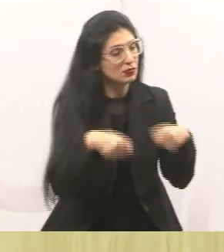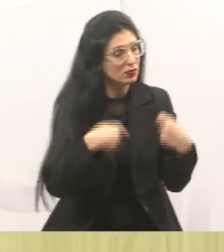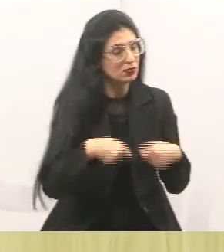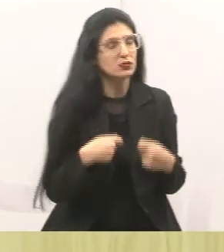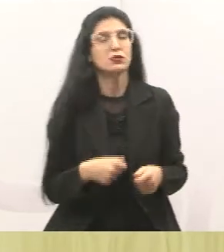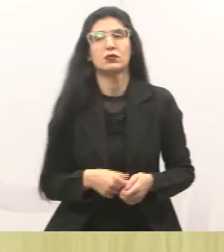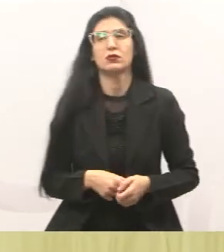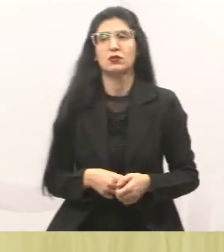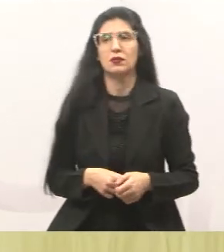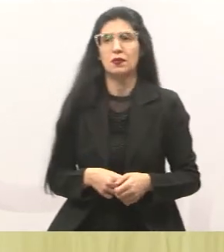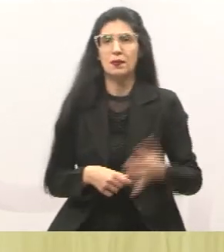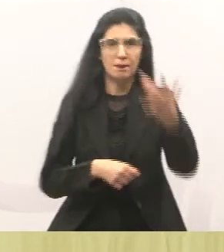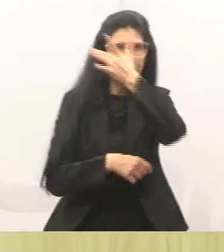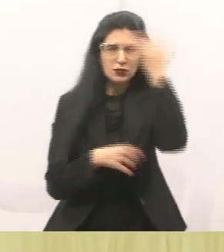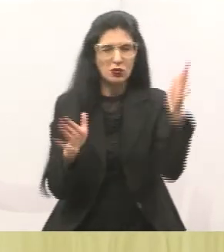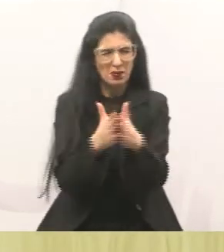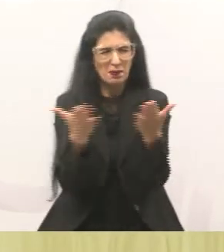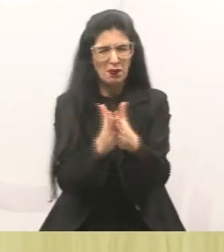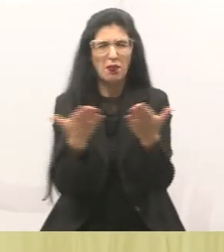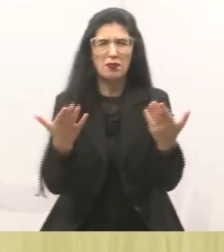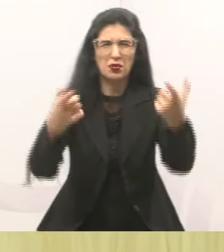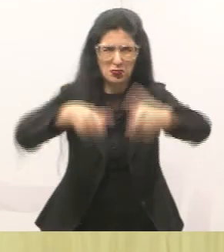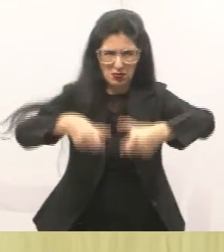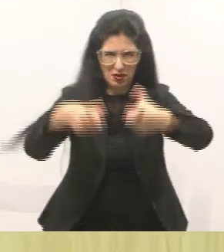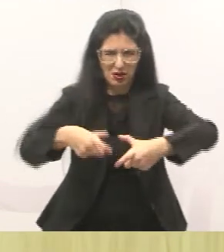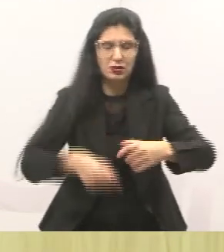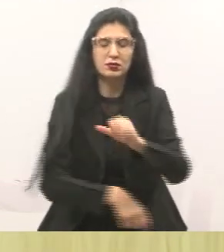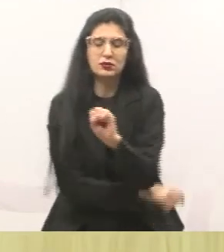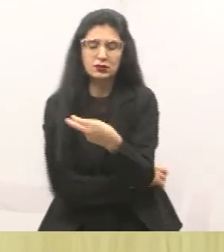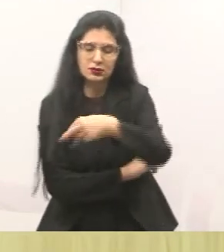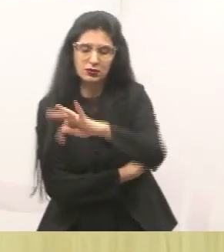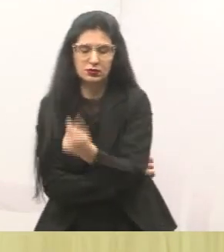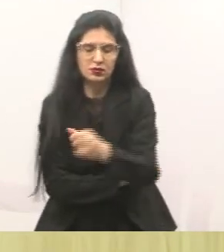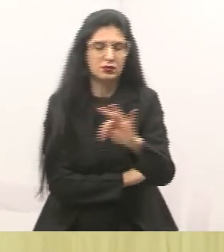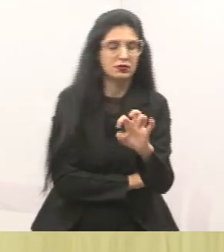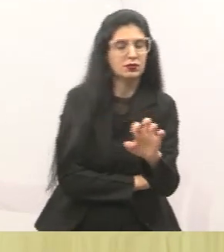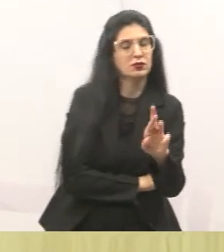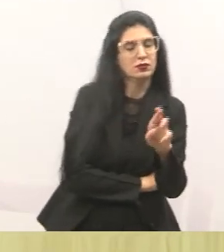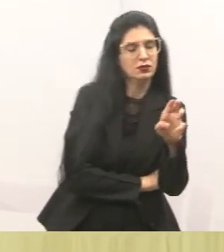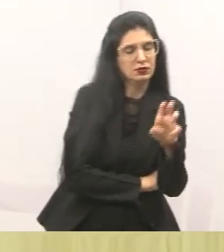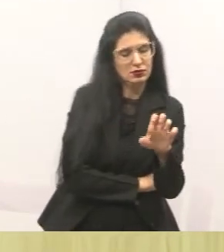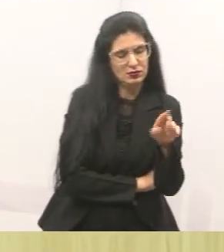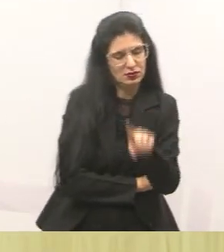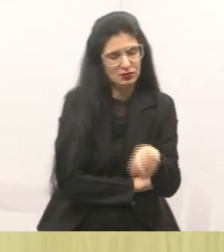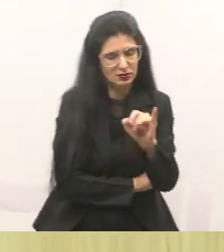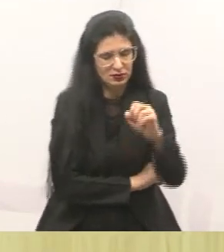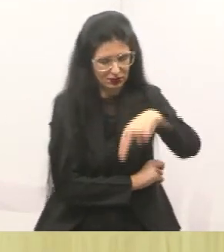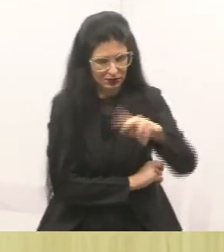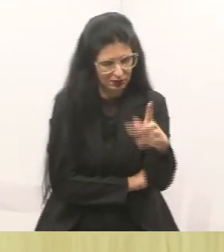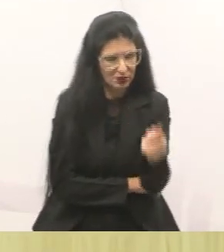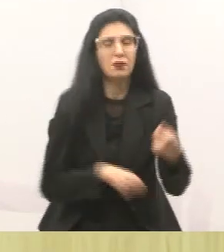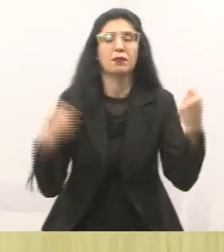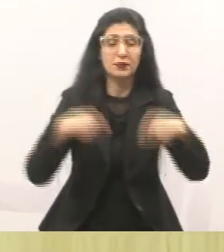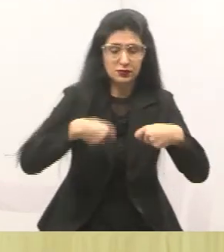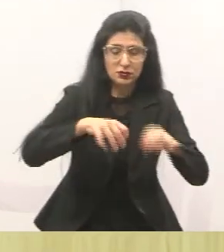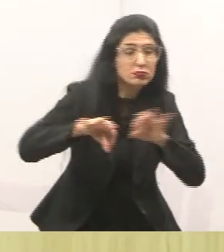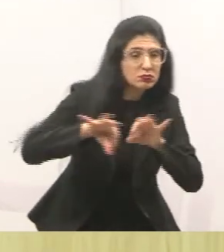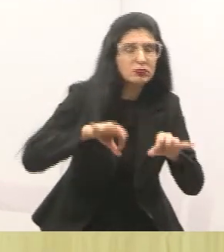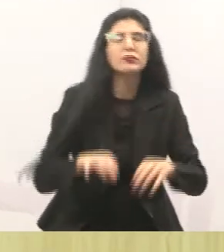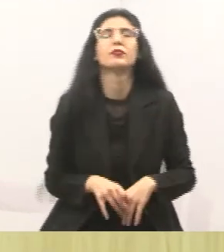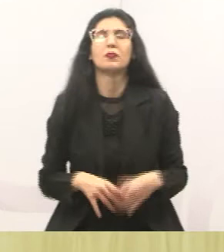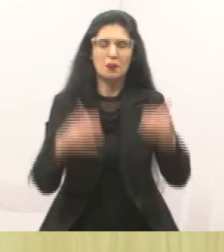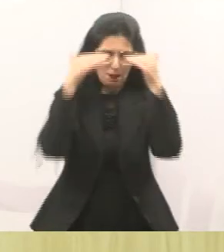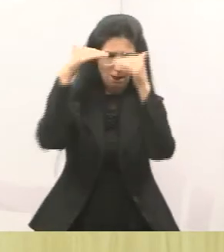antiga Casa Transitória Santa Terezinha, requeremos ao excelentíssimo senhor presidente desta casa, ouvido e aprovado pela igreja de plenário,